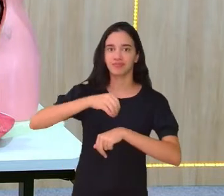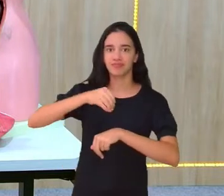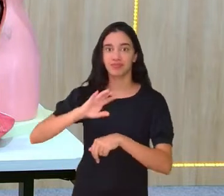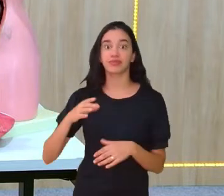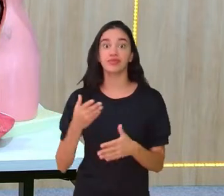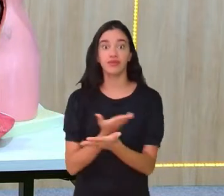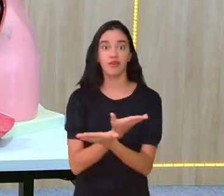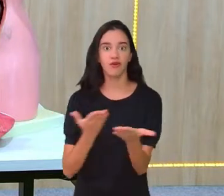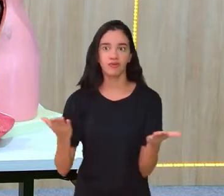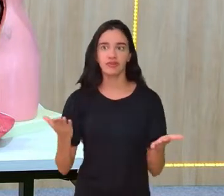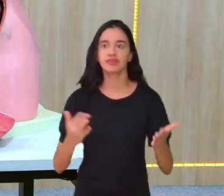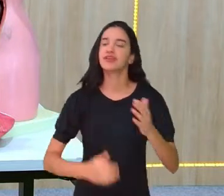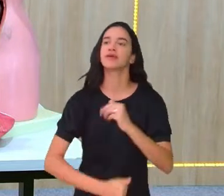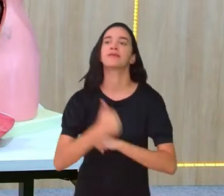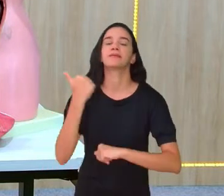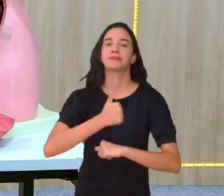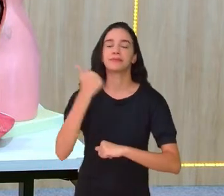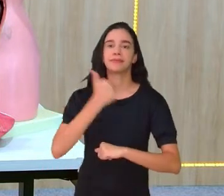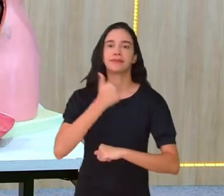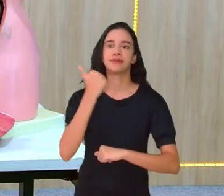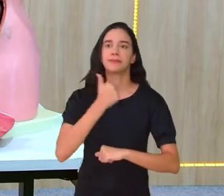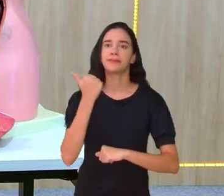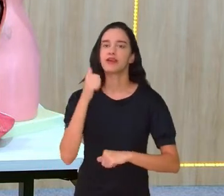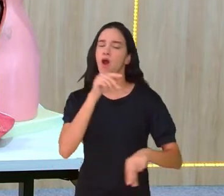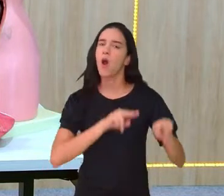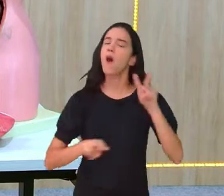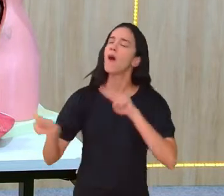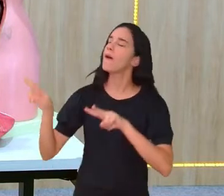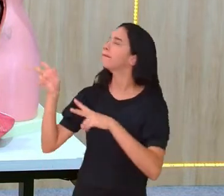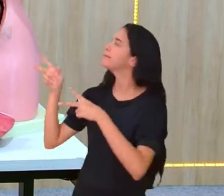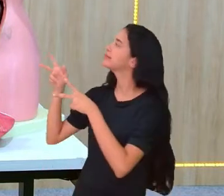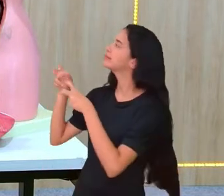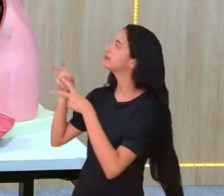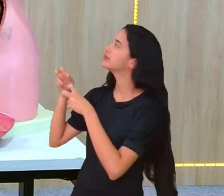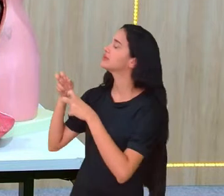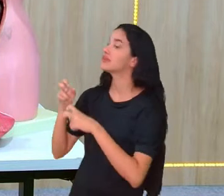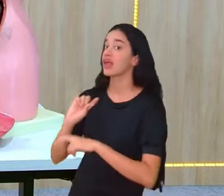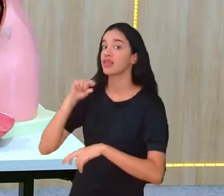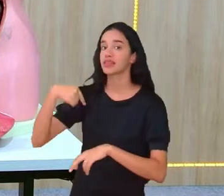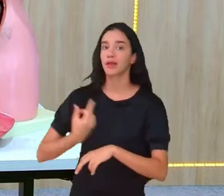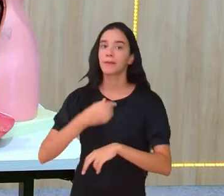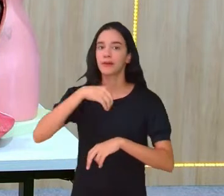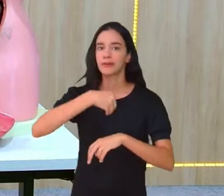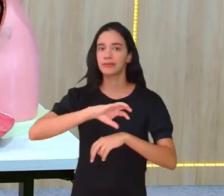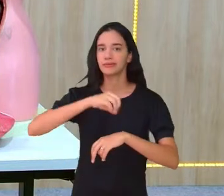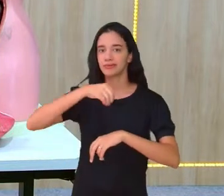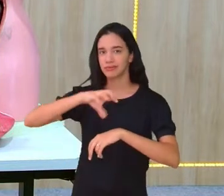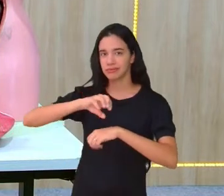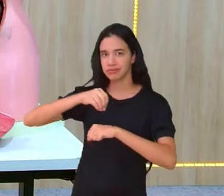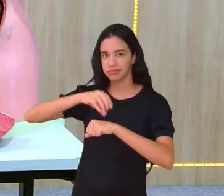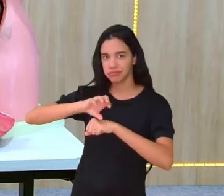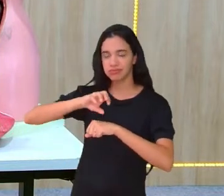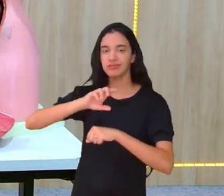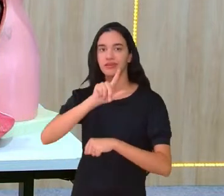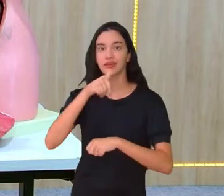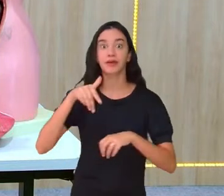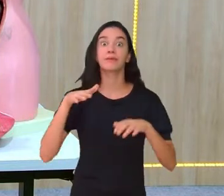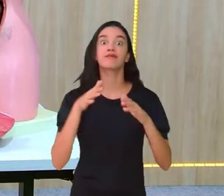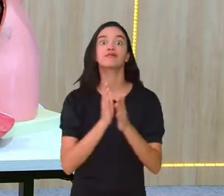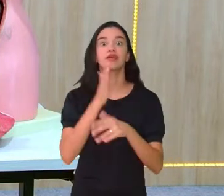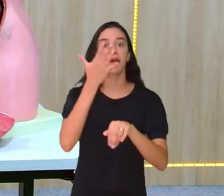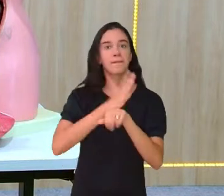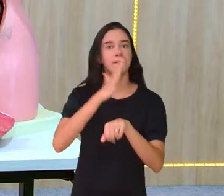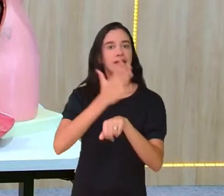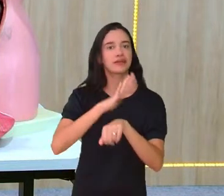para que vocês, primeiro, né, observem. E depois eu vou dar a dica para vocês fazerem aí na casa de